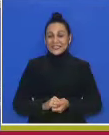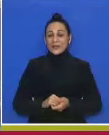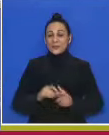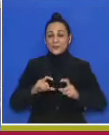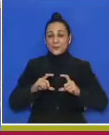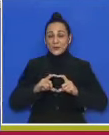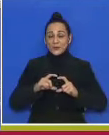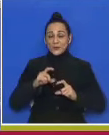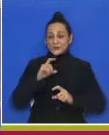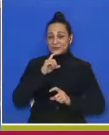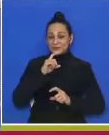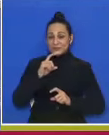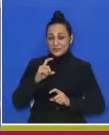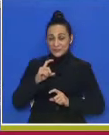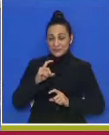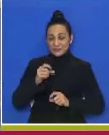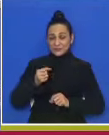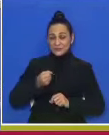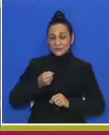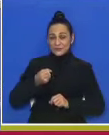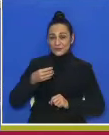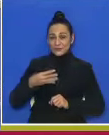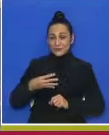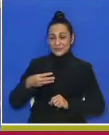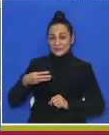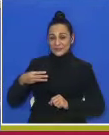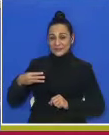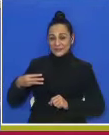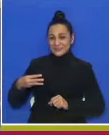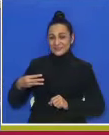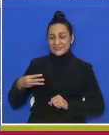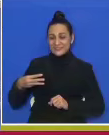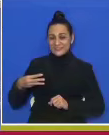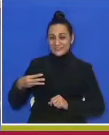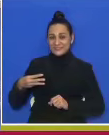Bola verde, número 43. Verde 43.